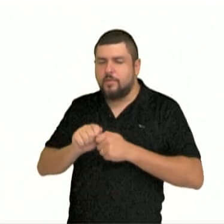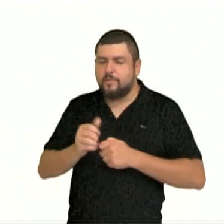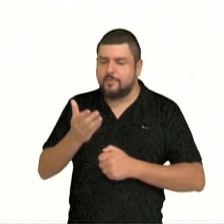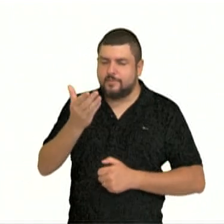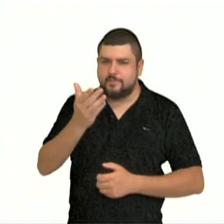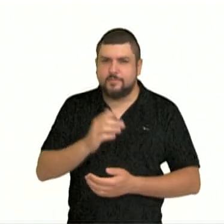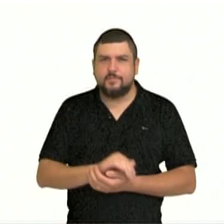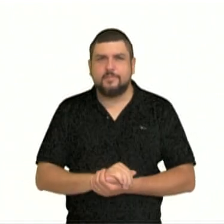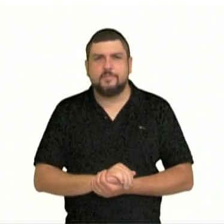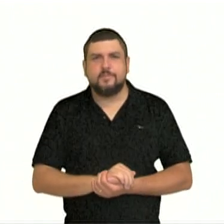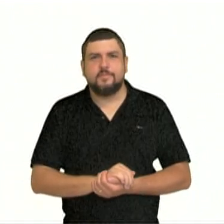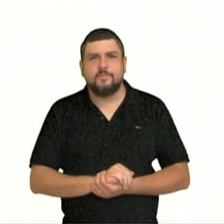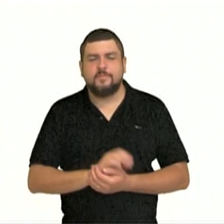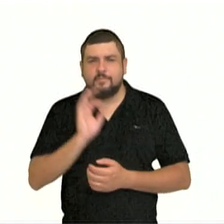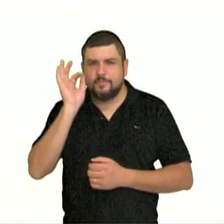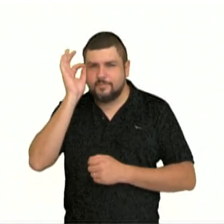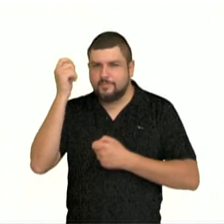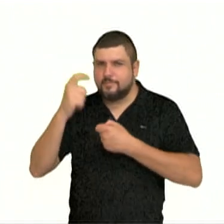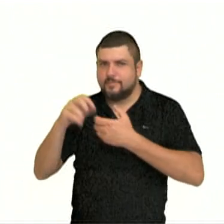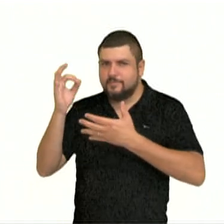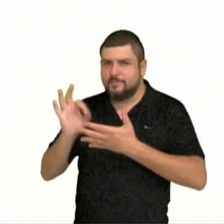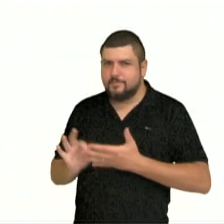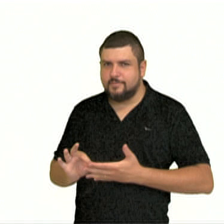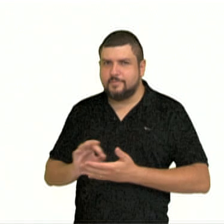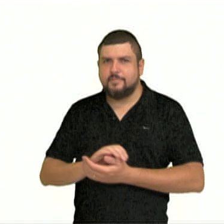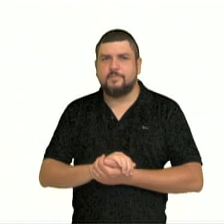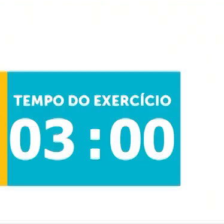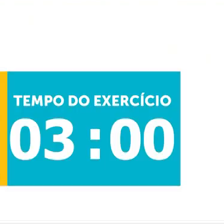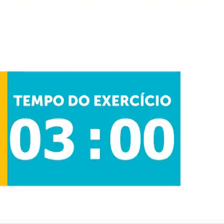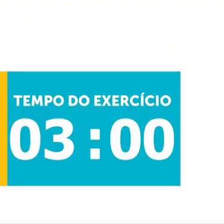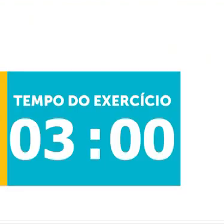aguardo aqui. Em instantes voltamos.